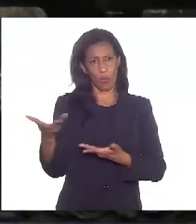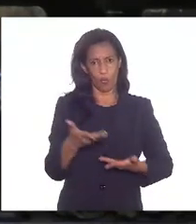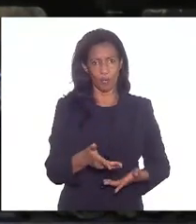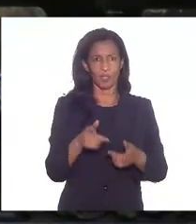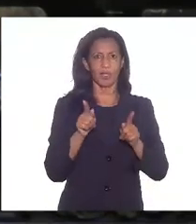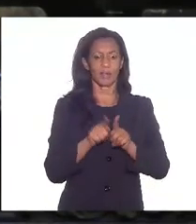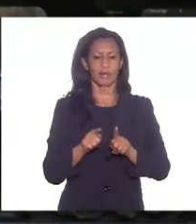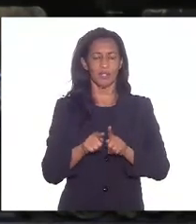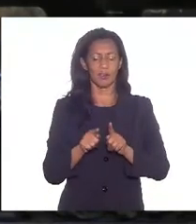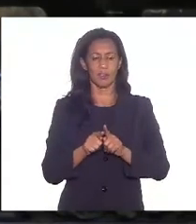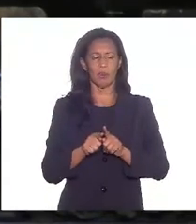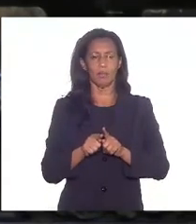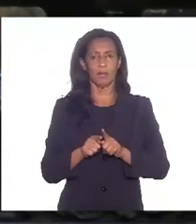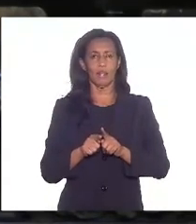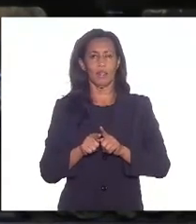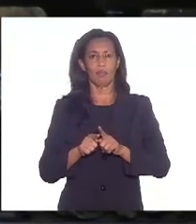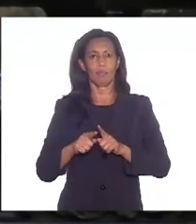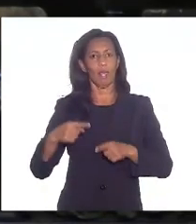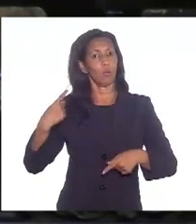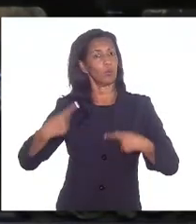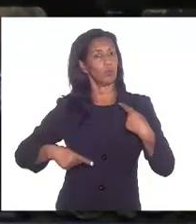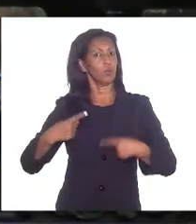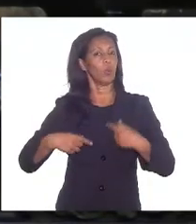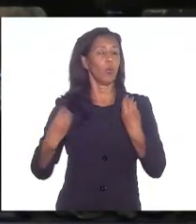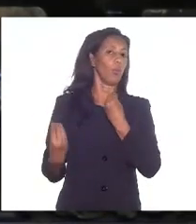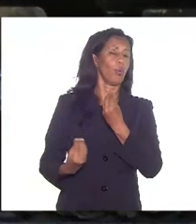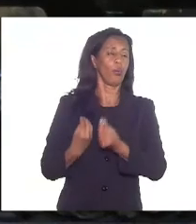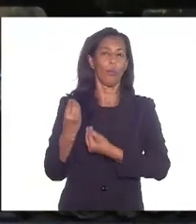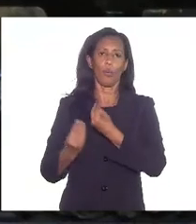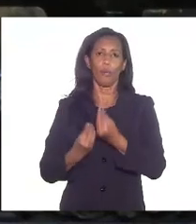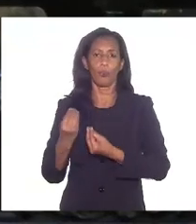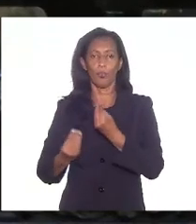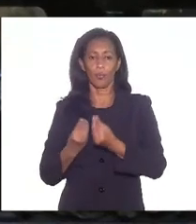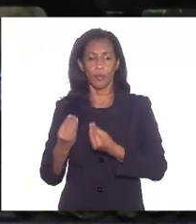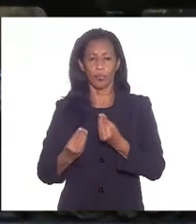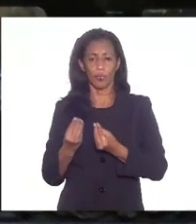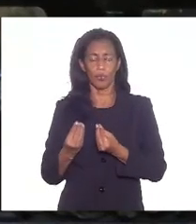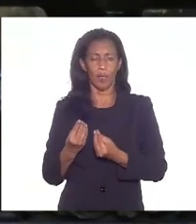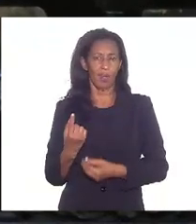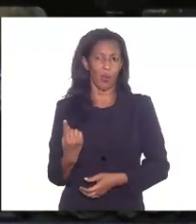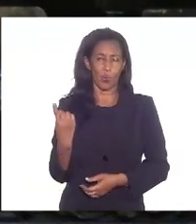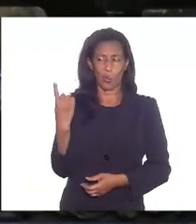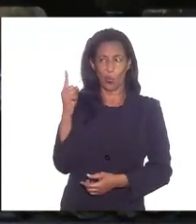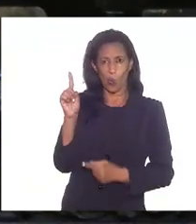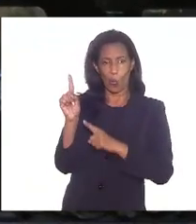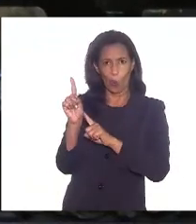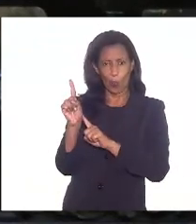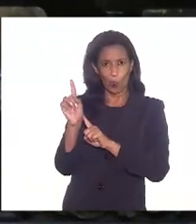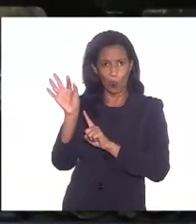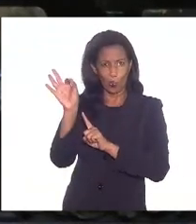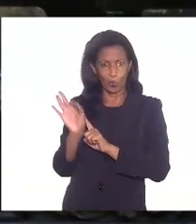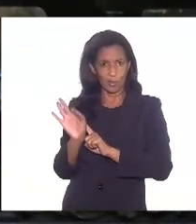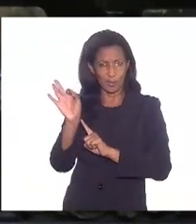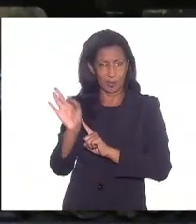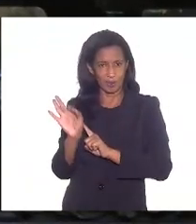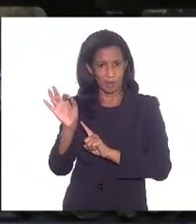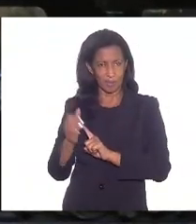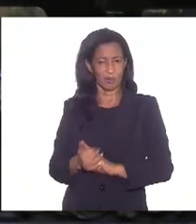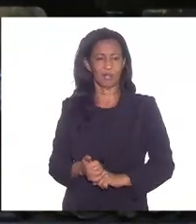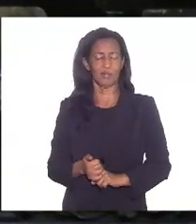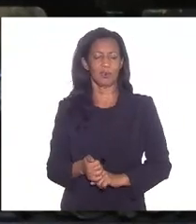convidada a abordar de como aquele 1%